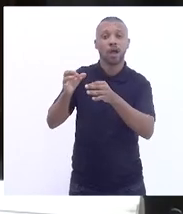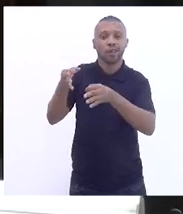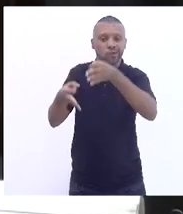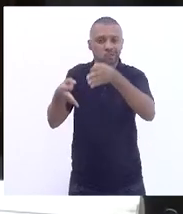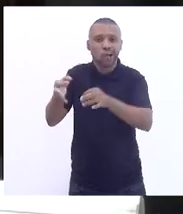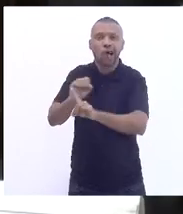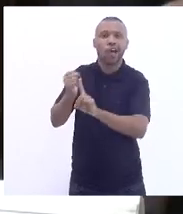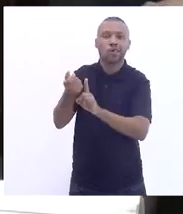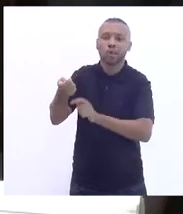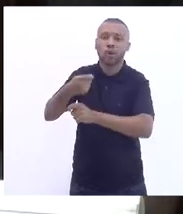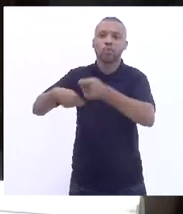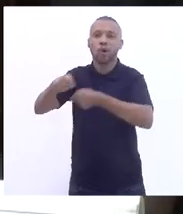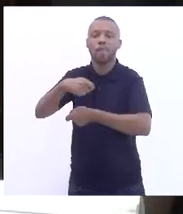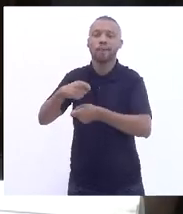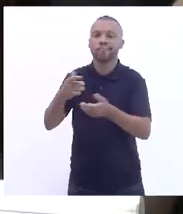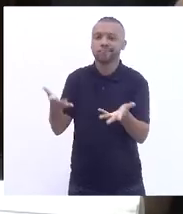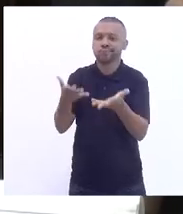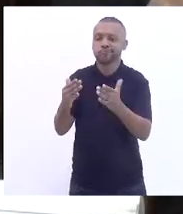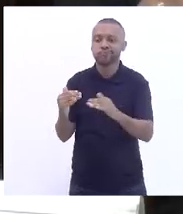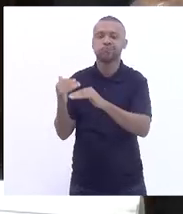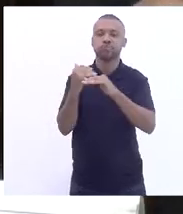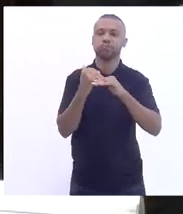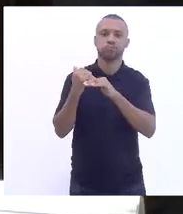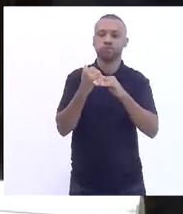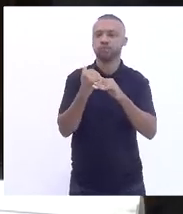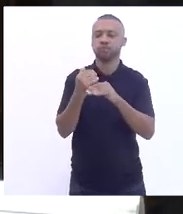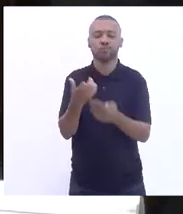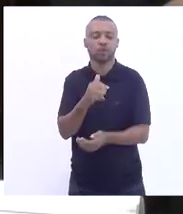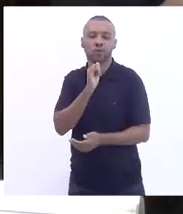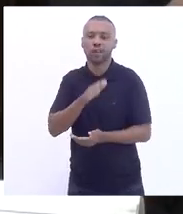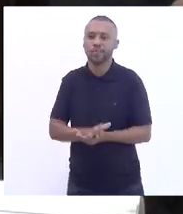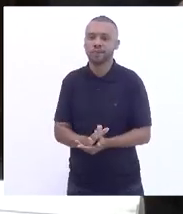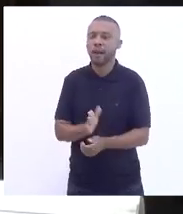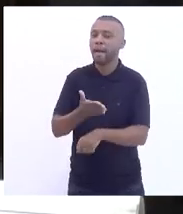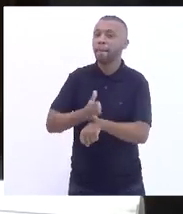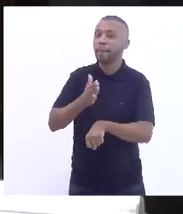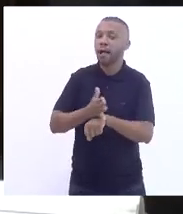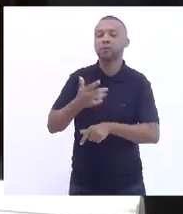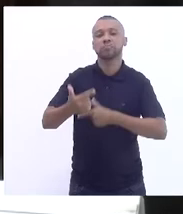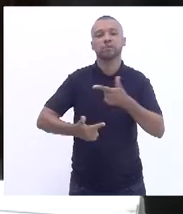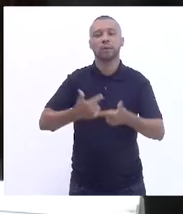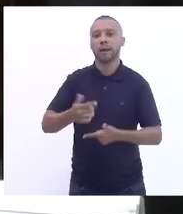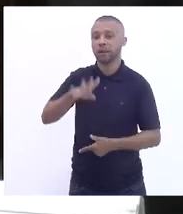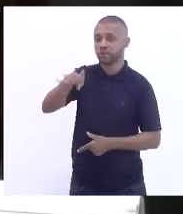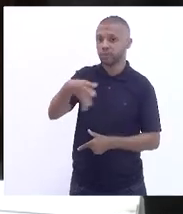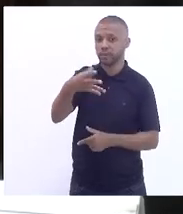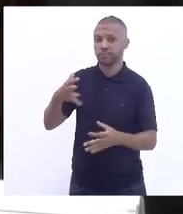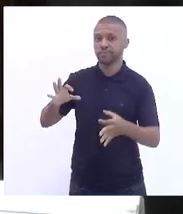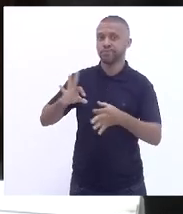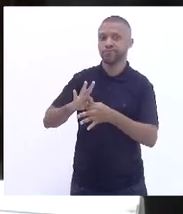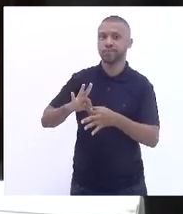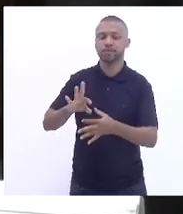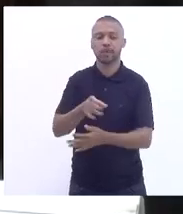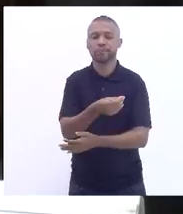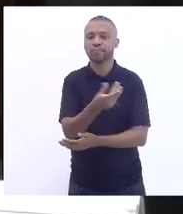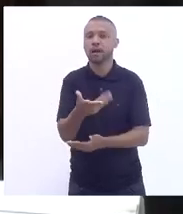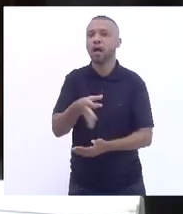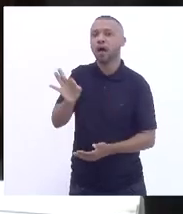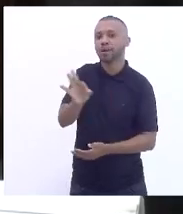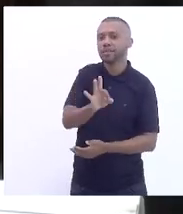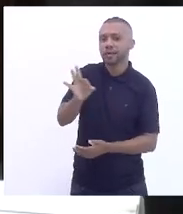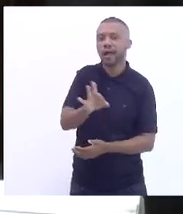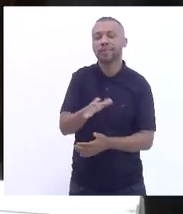mecanismo de transferência direta de renda como auxílio a prática das atividades programáticas ofertando linha de crédito para apoiar